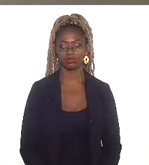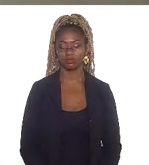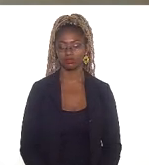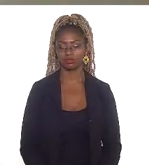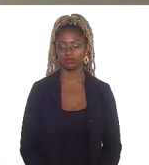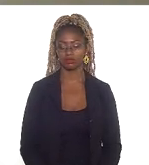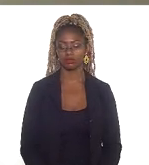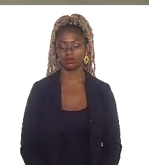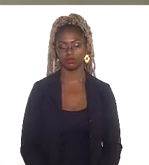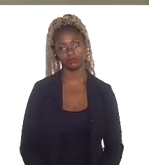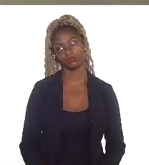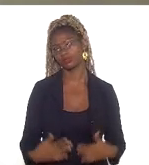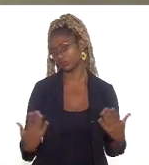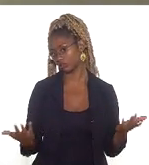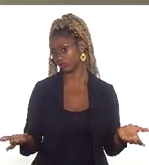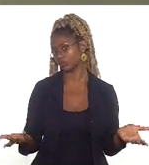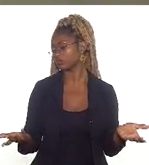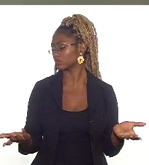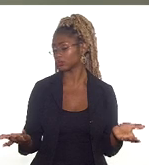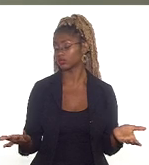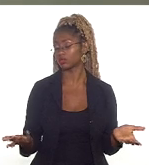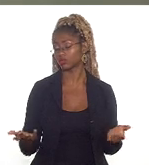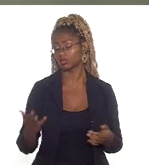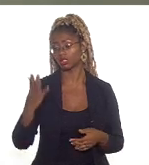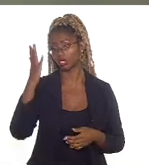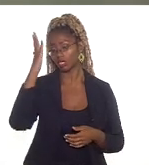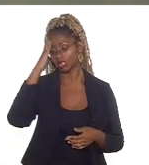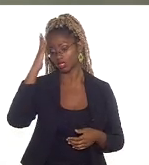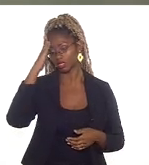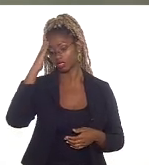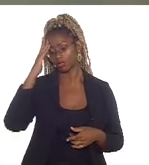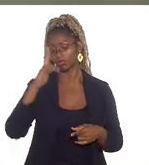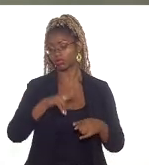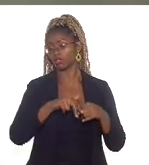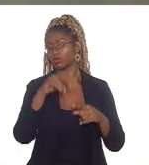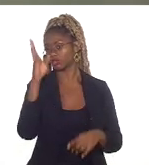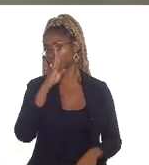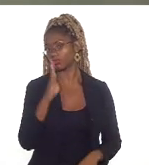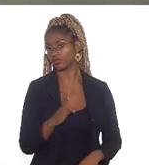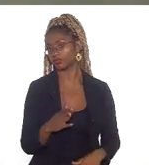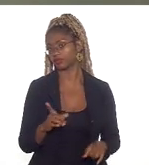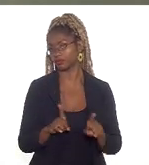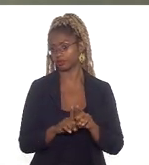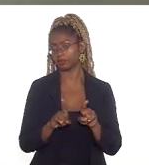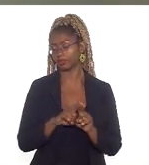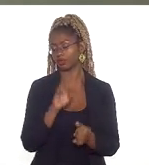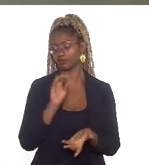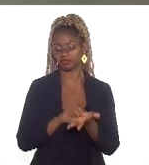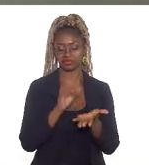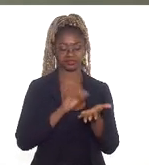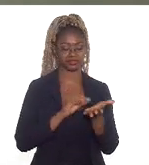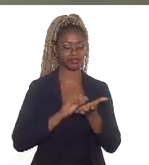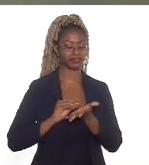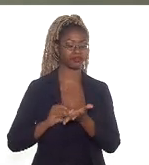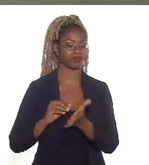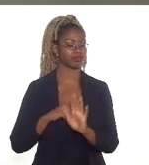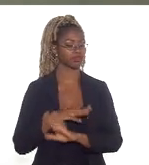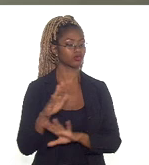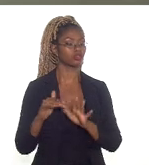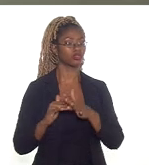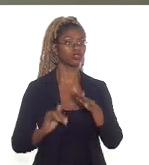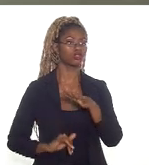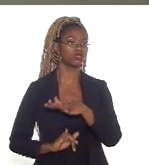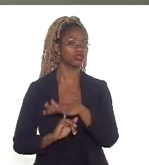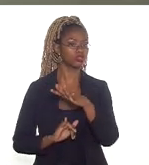Como era de se esperar, porque uma das coisas que o Brasil também deixa a desejar em todas as instituições,